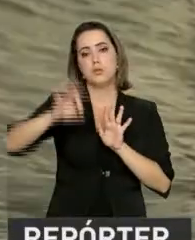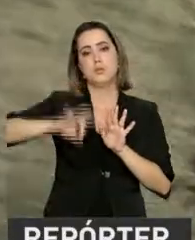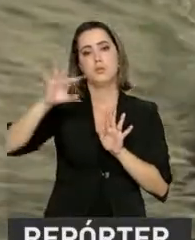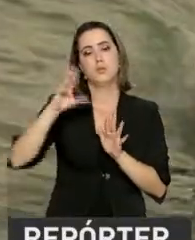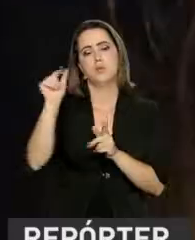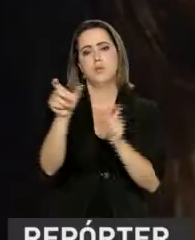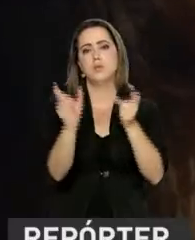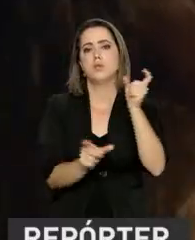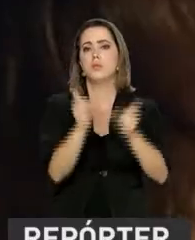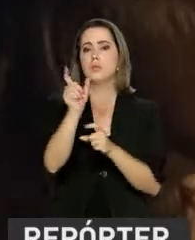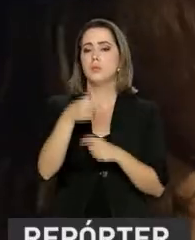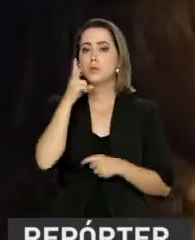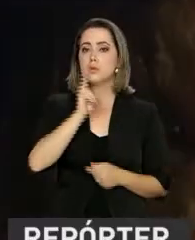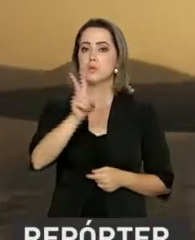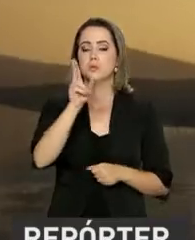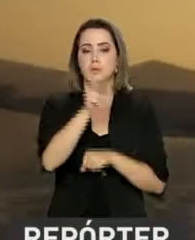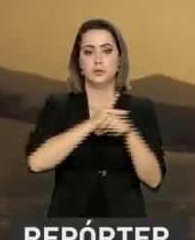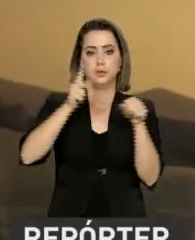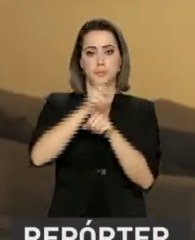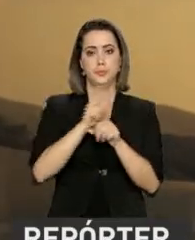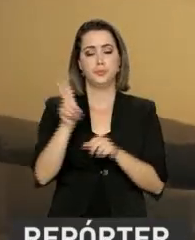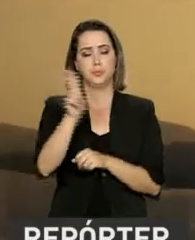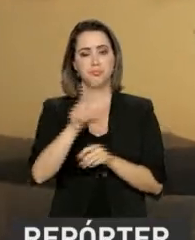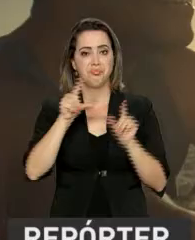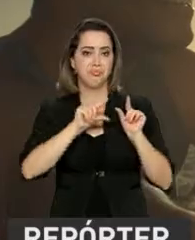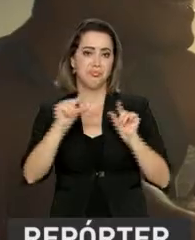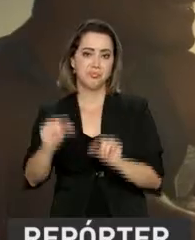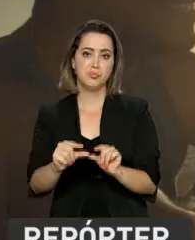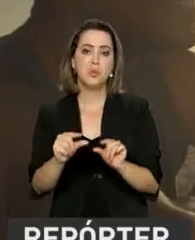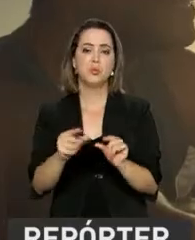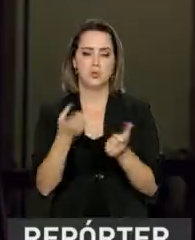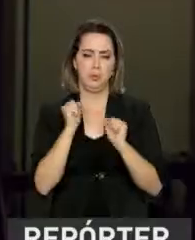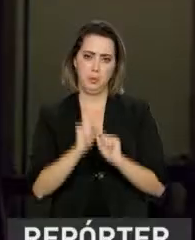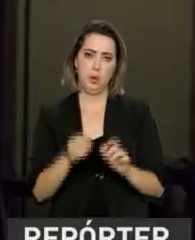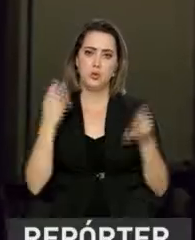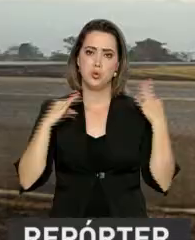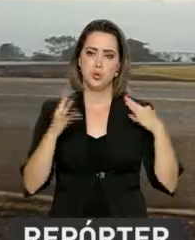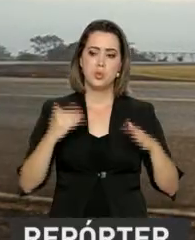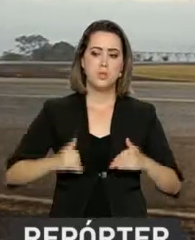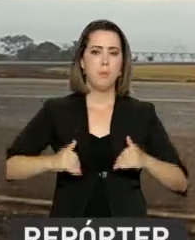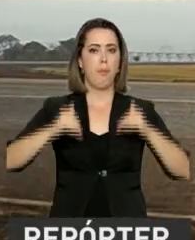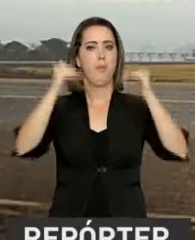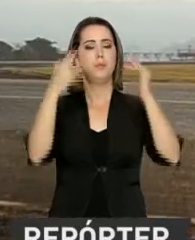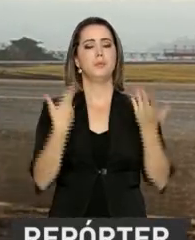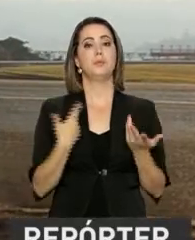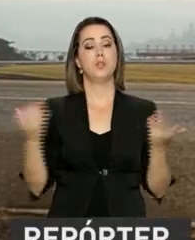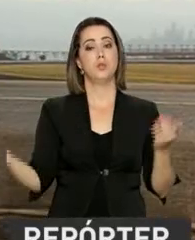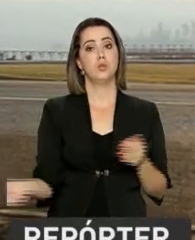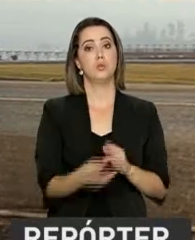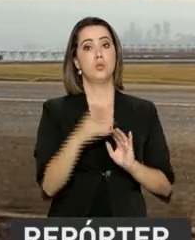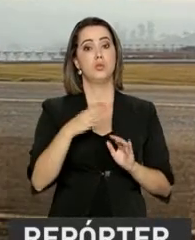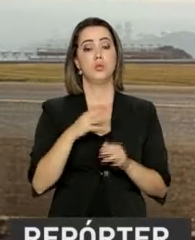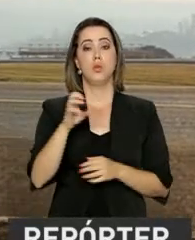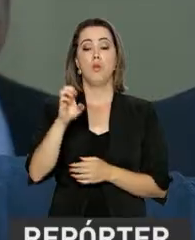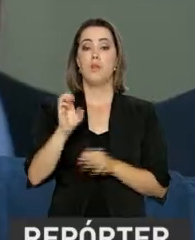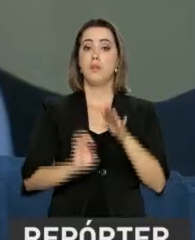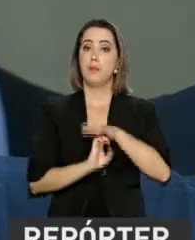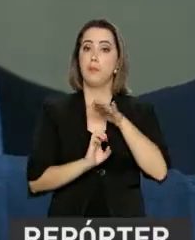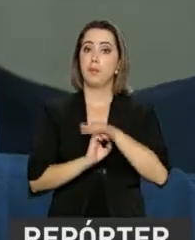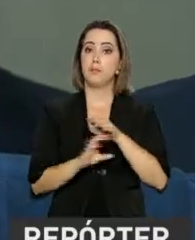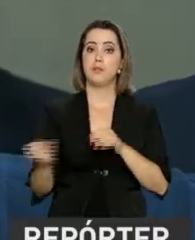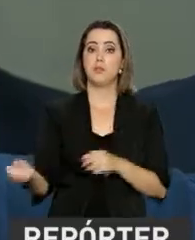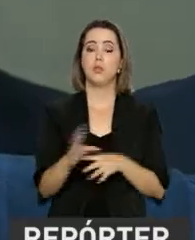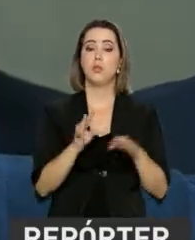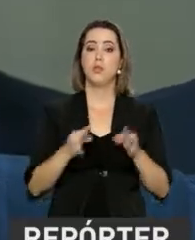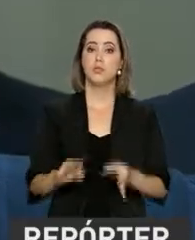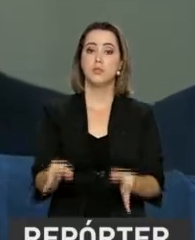brasileiros avaliam que o país usa pouco essa vantagem. Por isso, outra medida é a modernização da Embratur. Com isso, nós